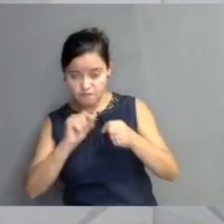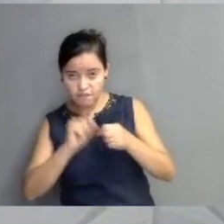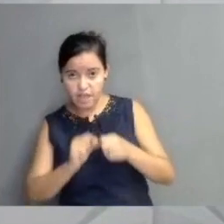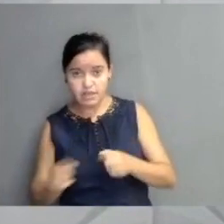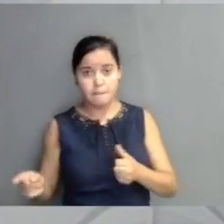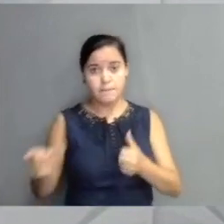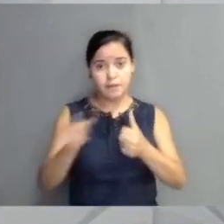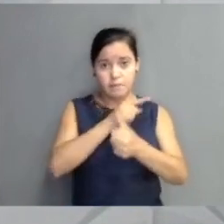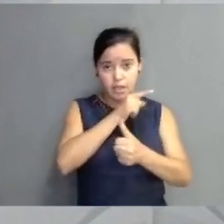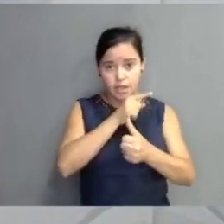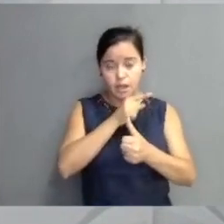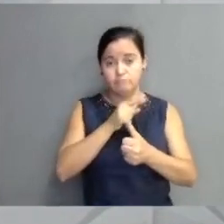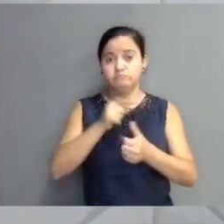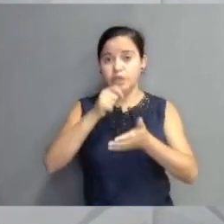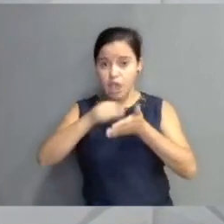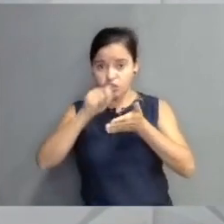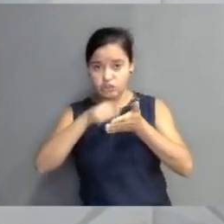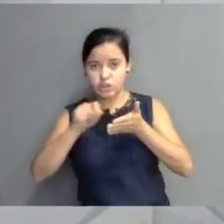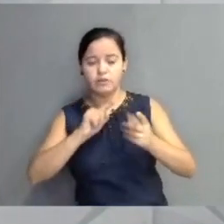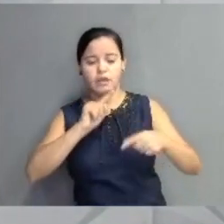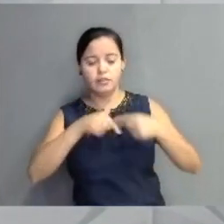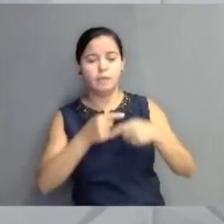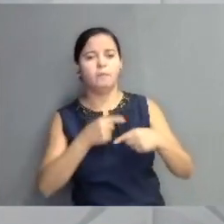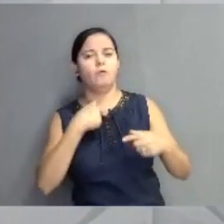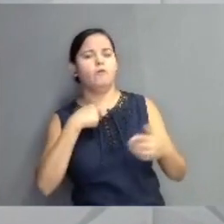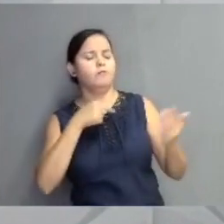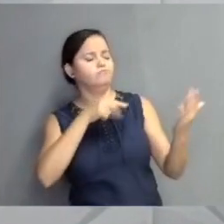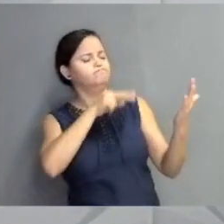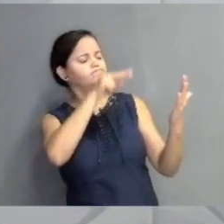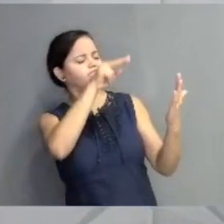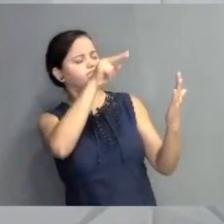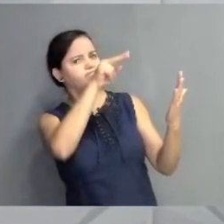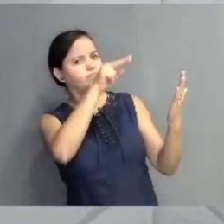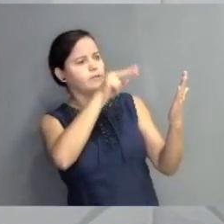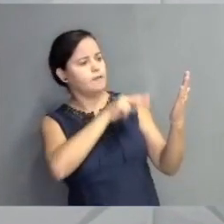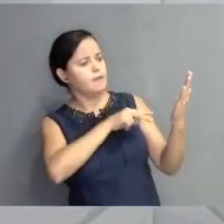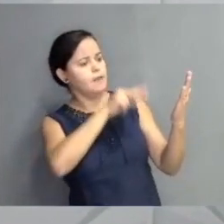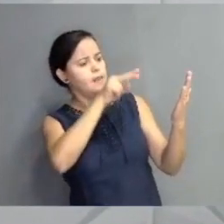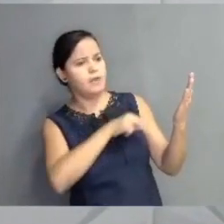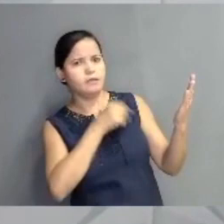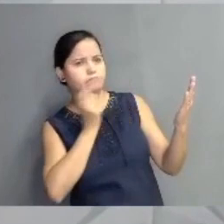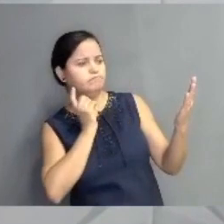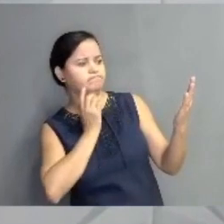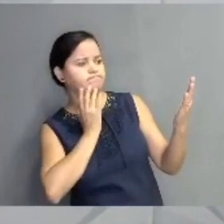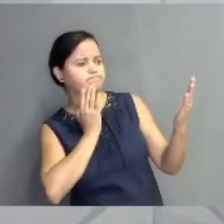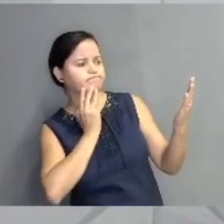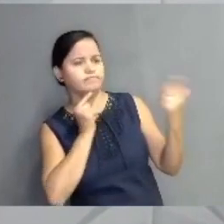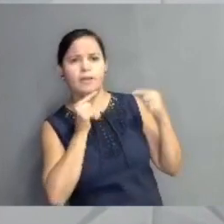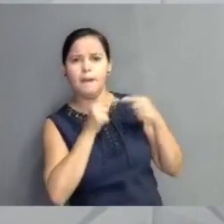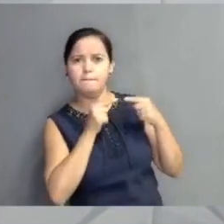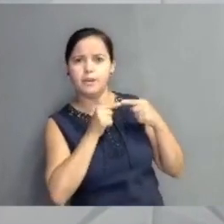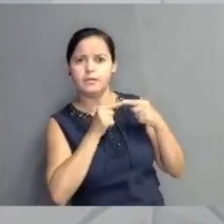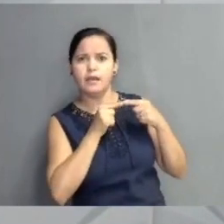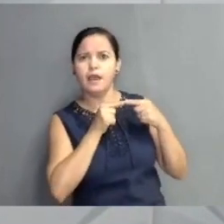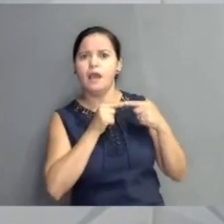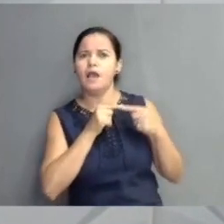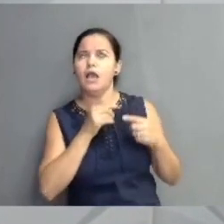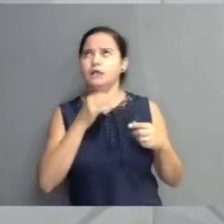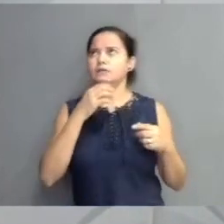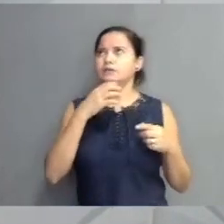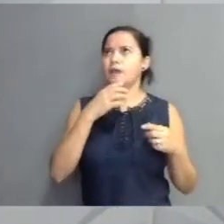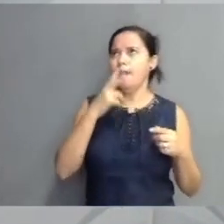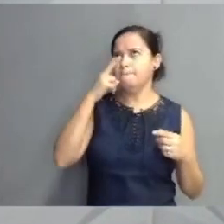fazer a leitura e questionar. Eu estou dizendo a mesma coisa que o autor quis dizer? Se